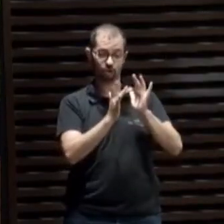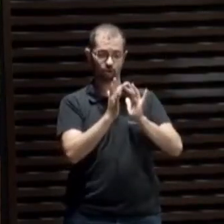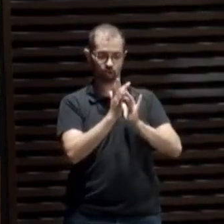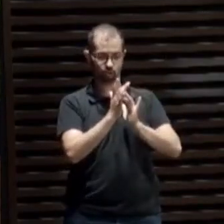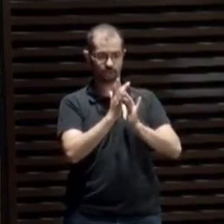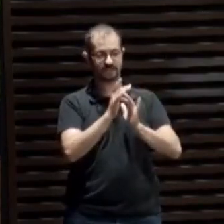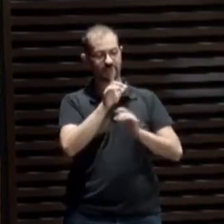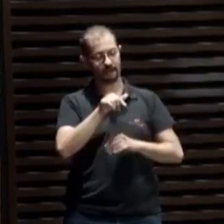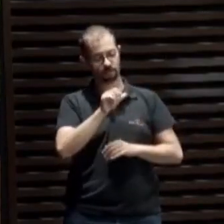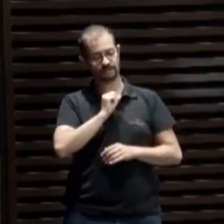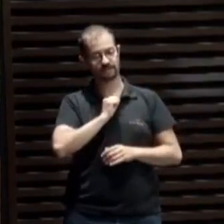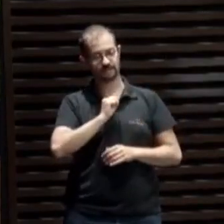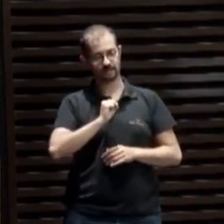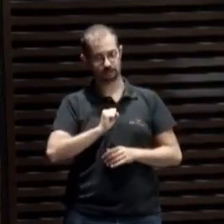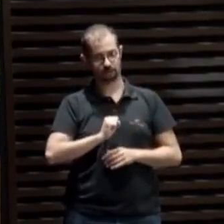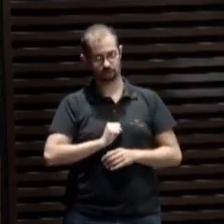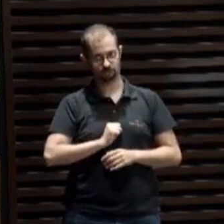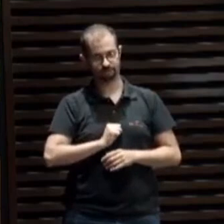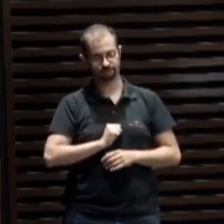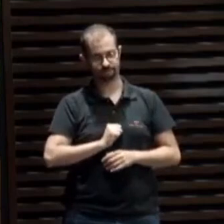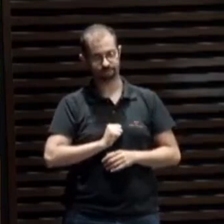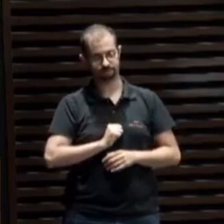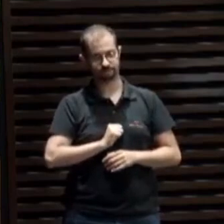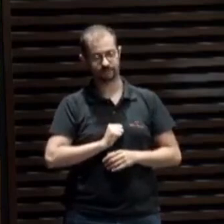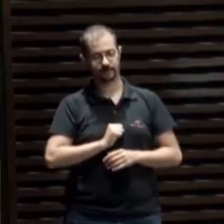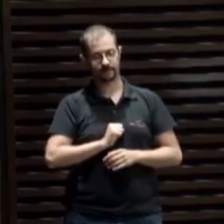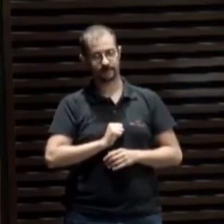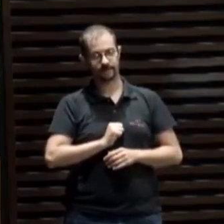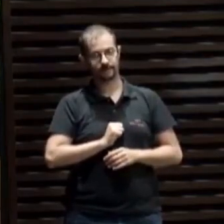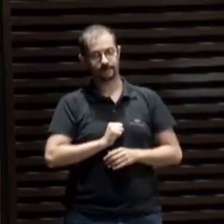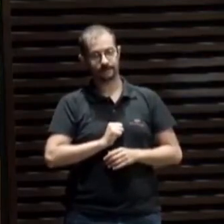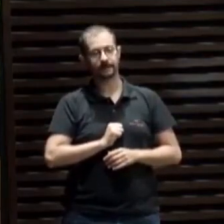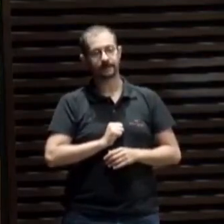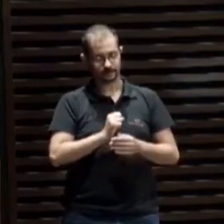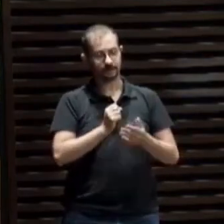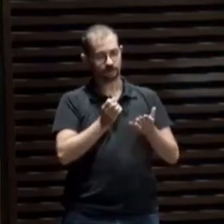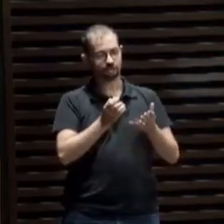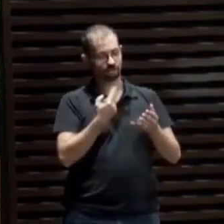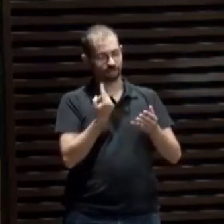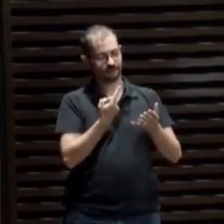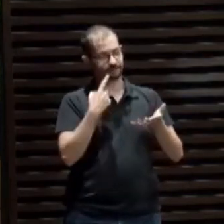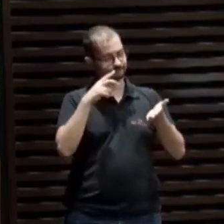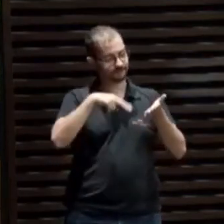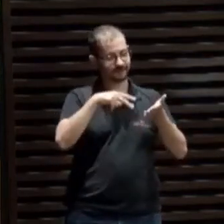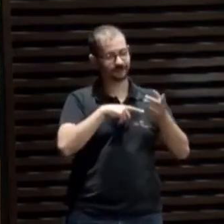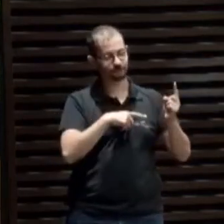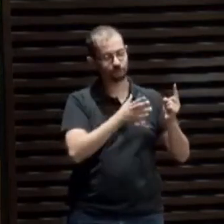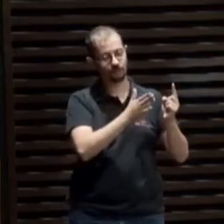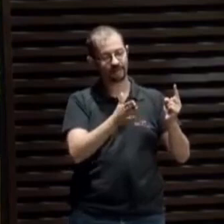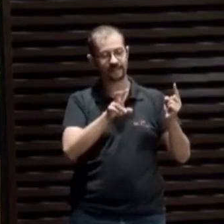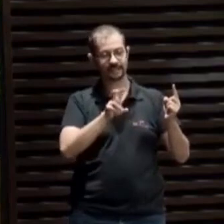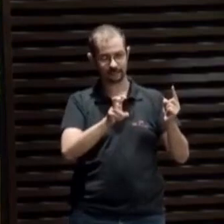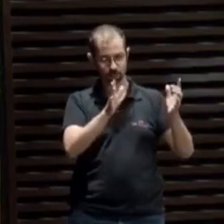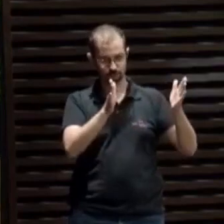sacerdote da ordem de Melquisedeque, não da ordem araônica,